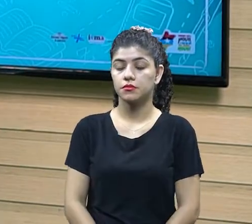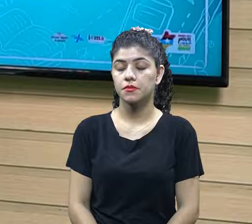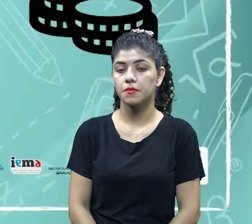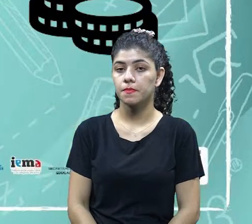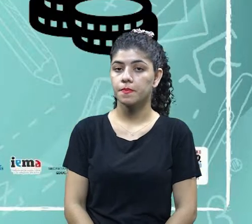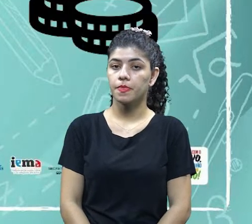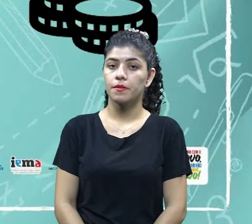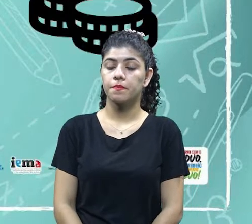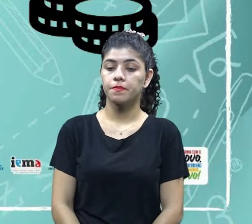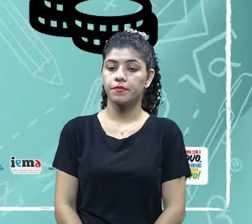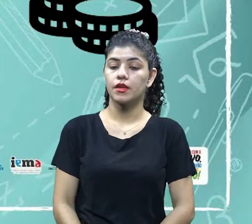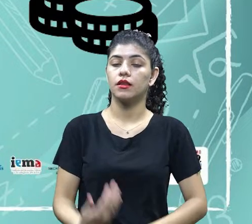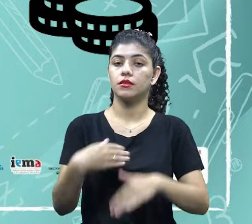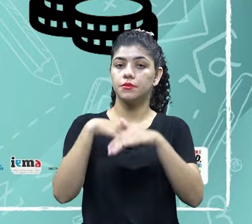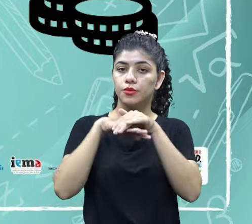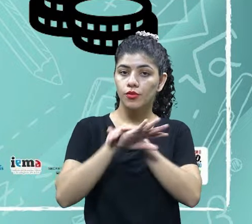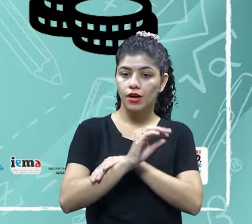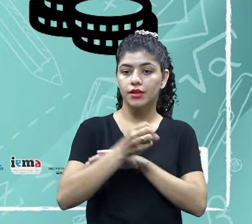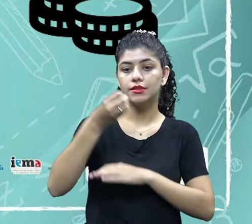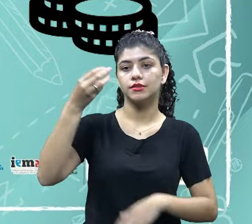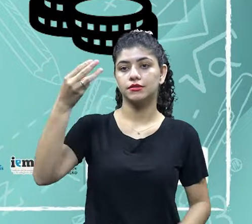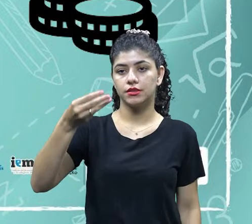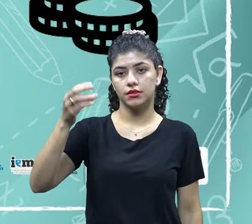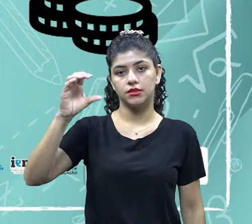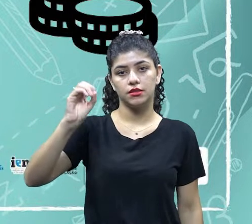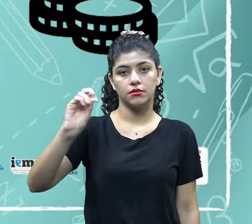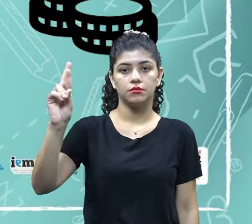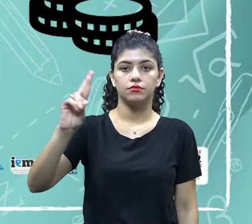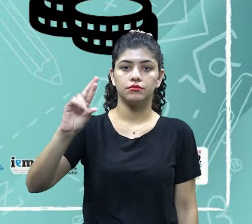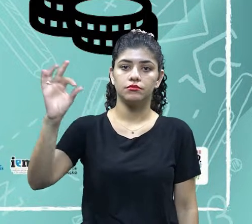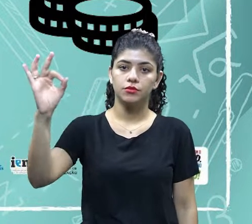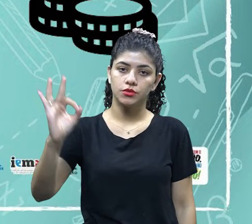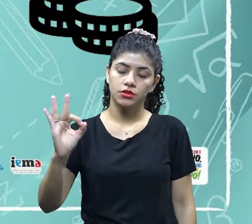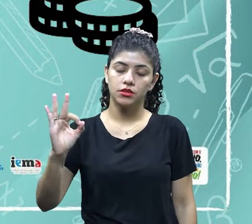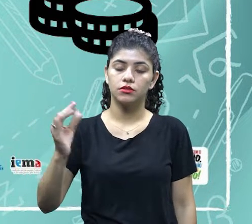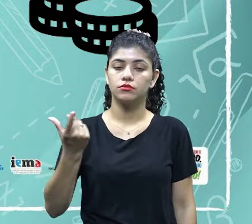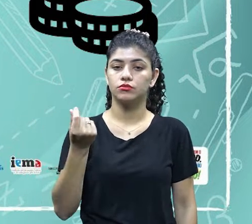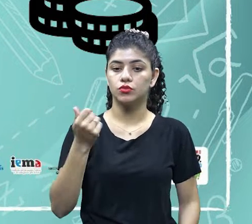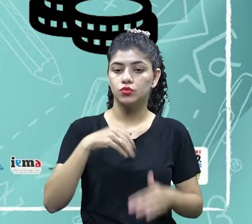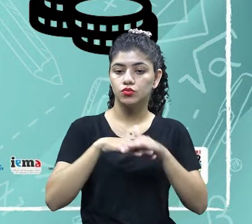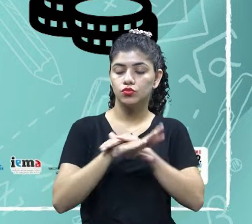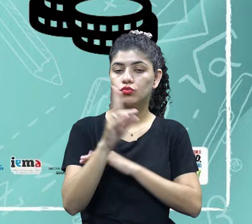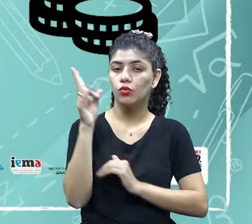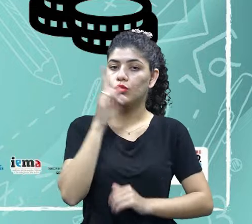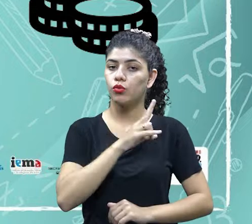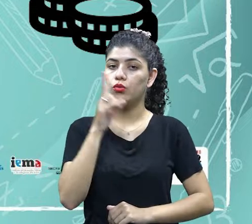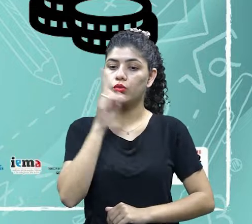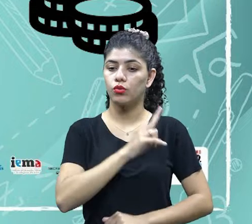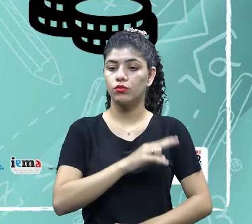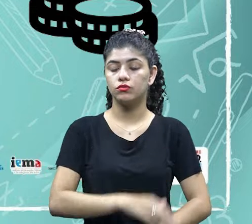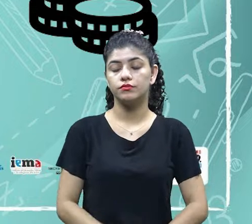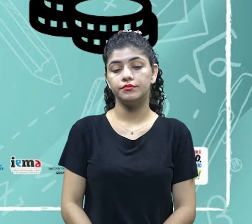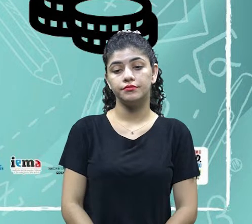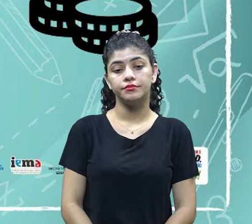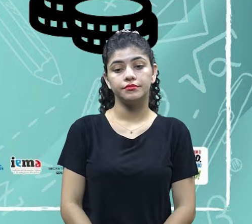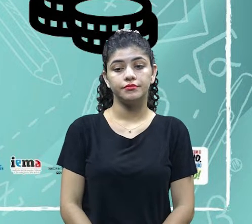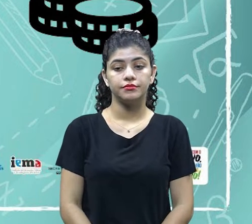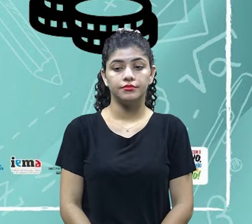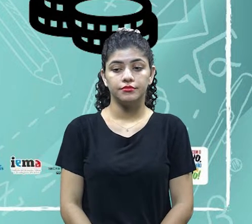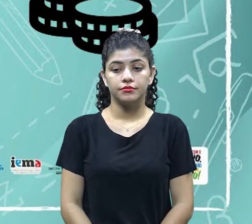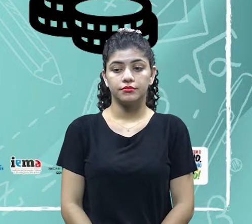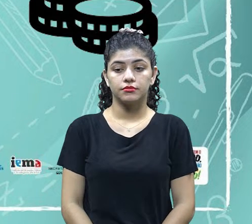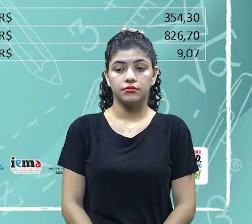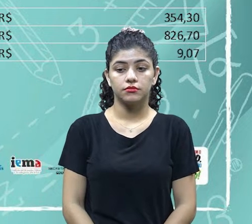essa informação bem aqui, ó. João sempre guarda 30% dos seus lucros para uma eventual